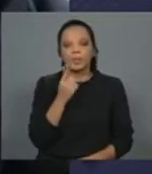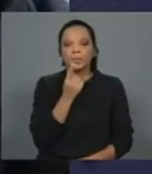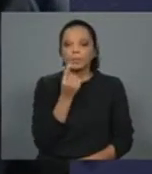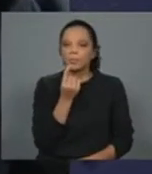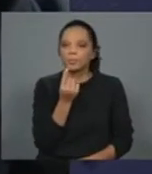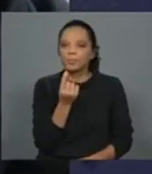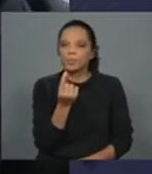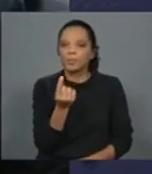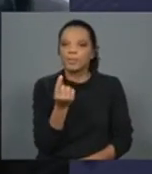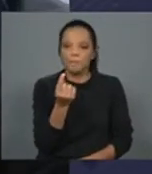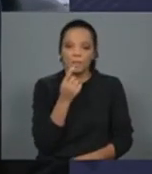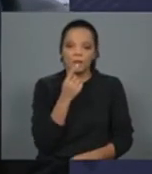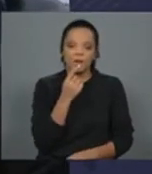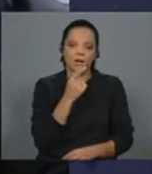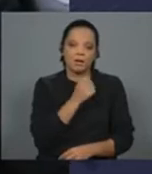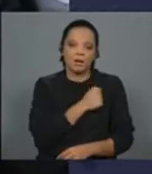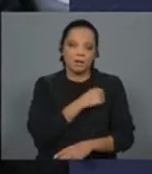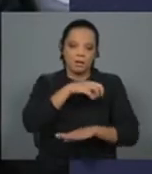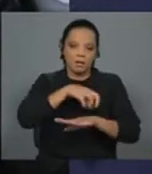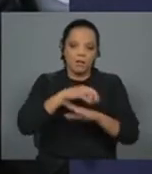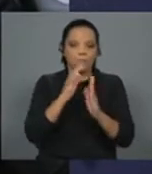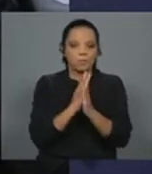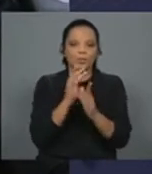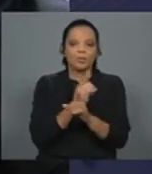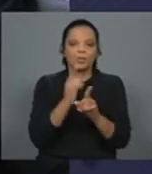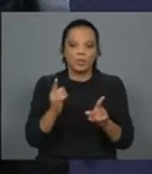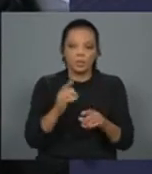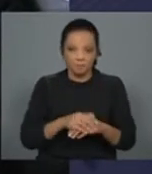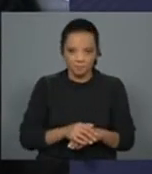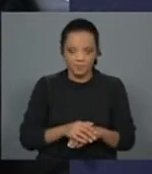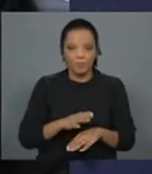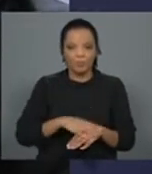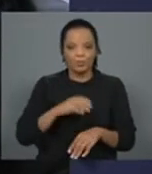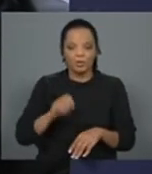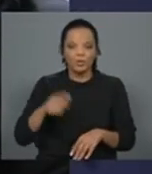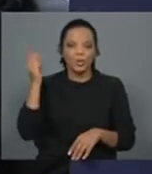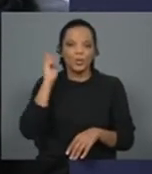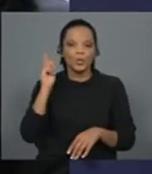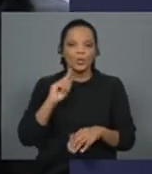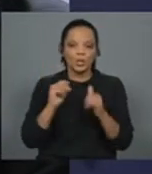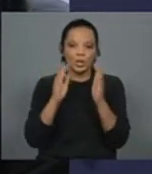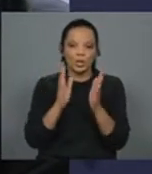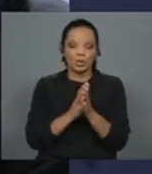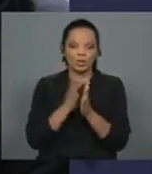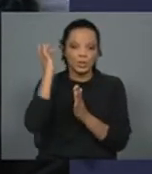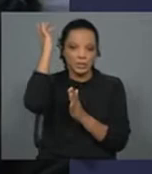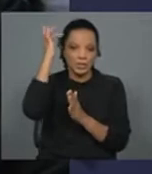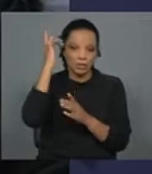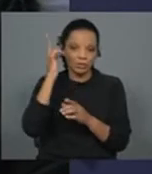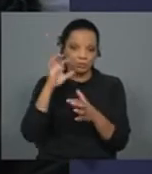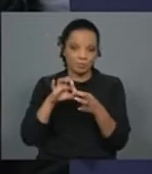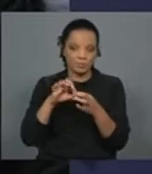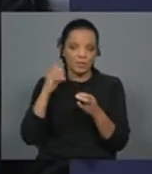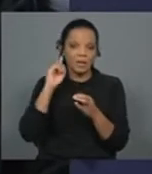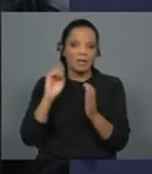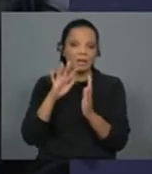estavam acesas nas igrejas, por se tratar do Dia de Todos os Santos, uma das principais festividades do calendário religioso,